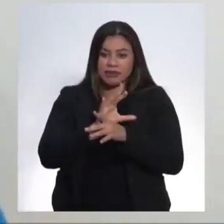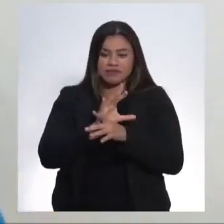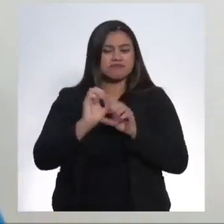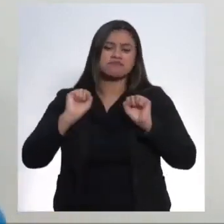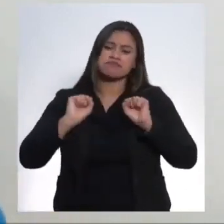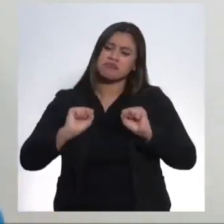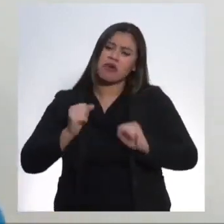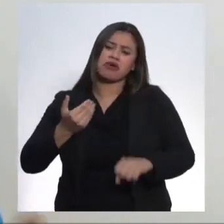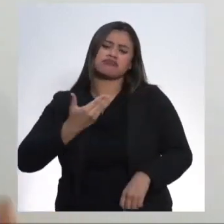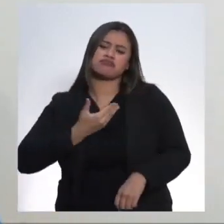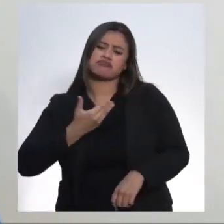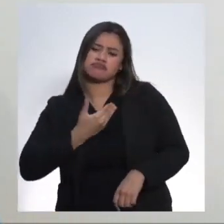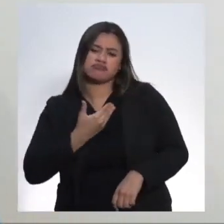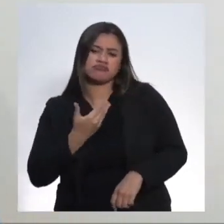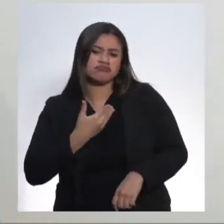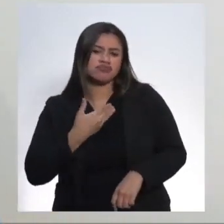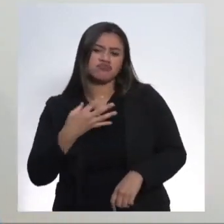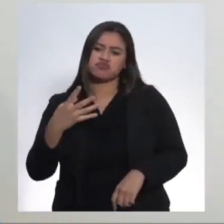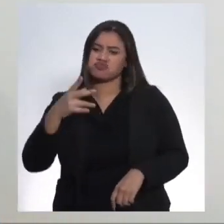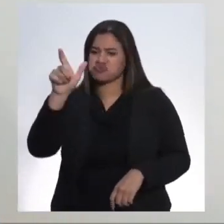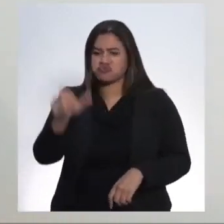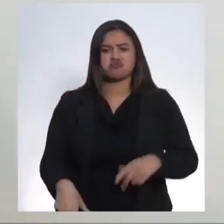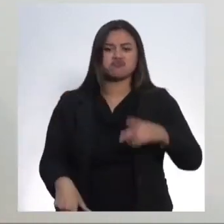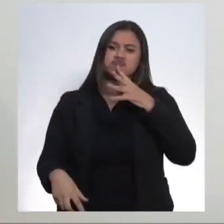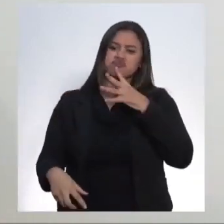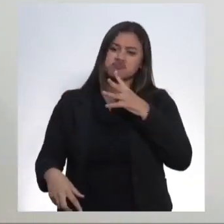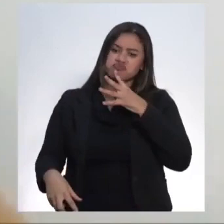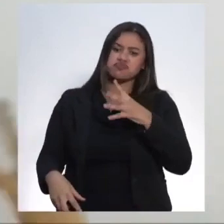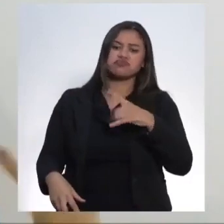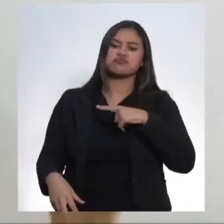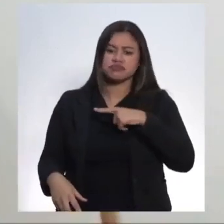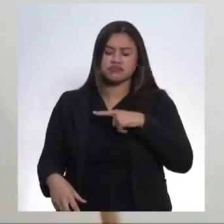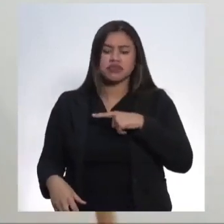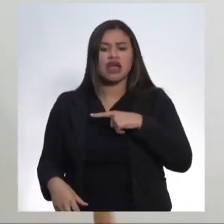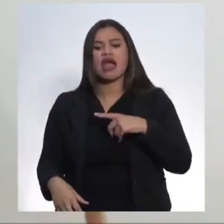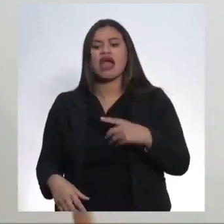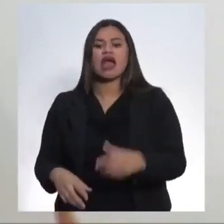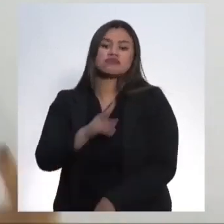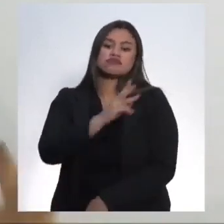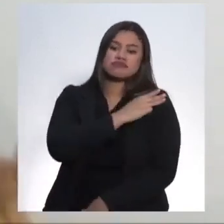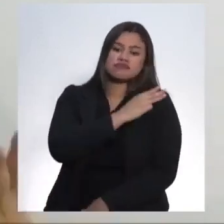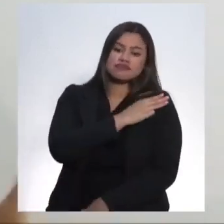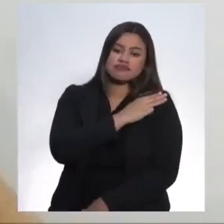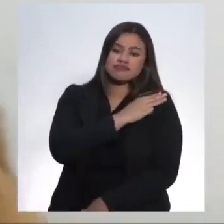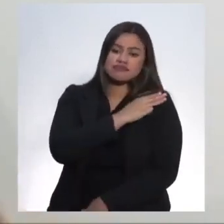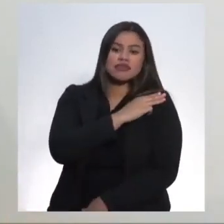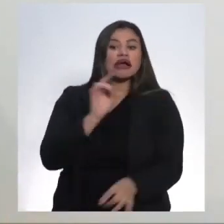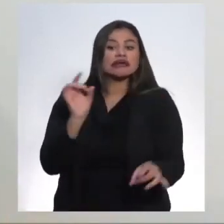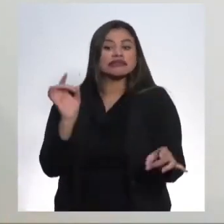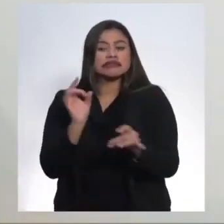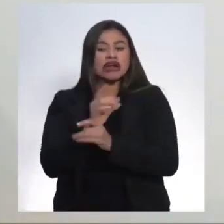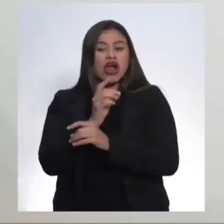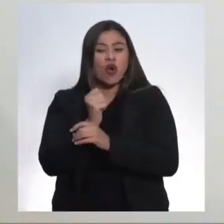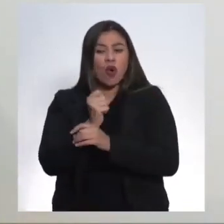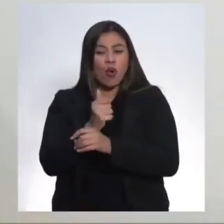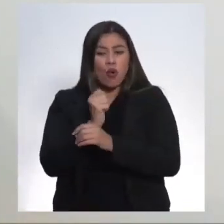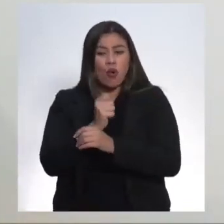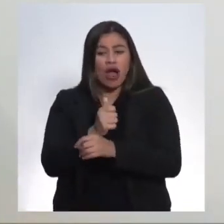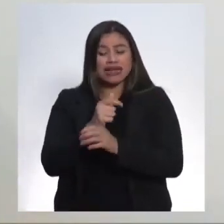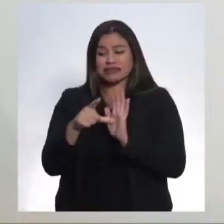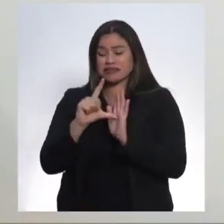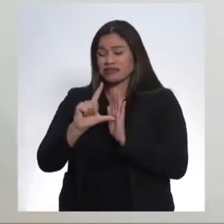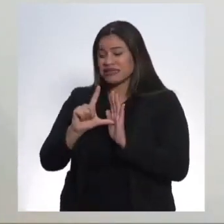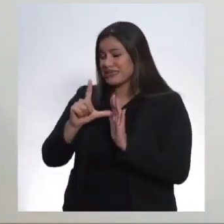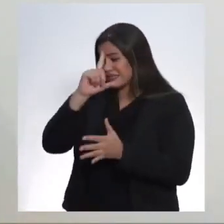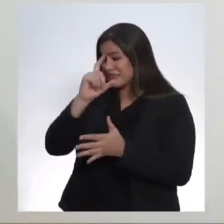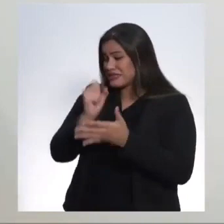colega de vocês, alguém que vocês conheçam, por exemplo, que esteja cursando o ensino médio e que tenha muitas dúvidas sobre a escolha